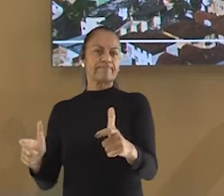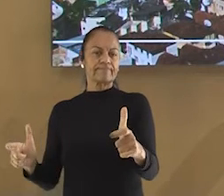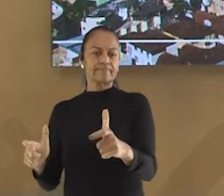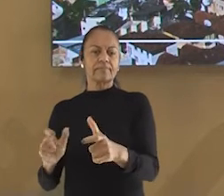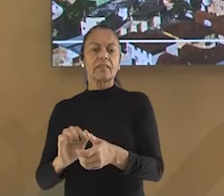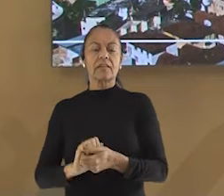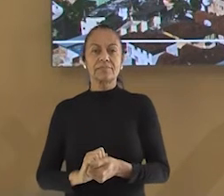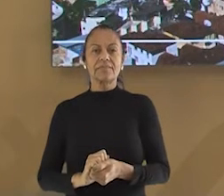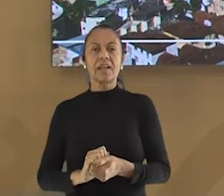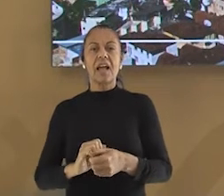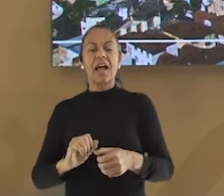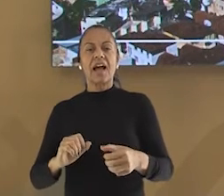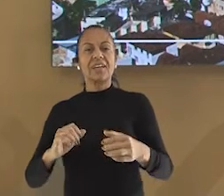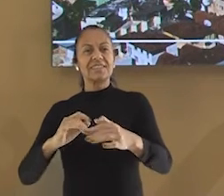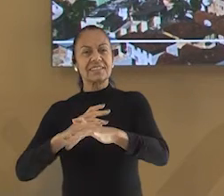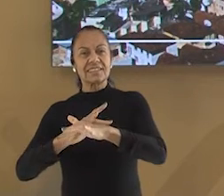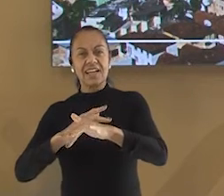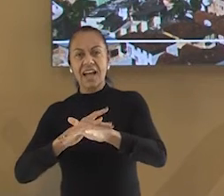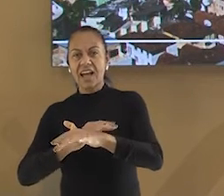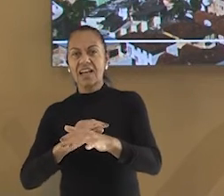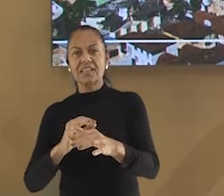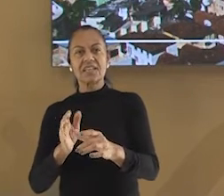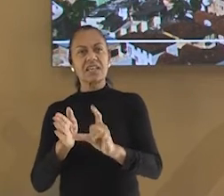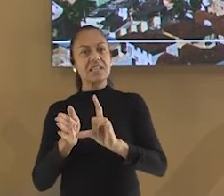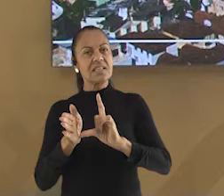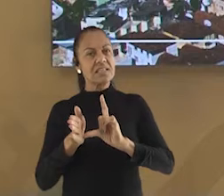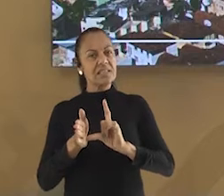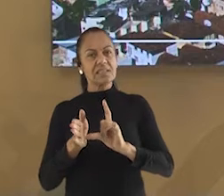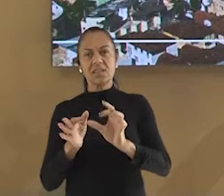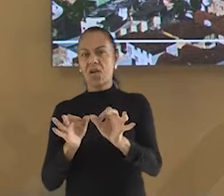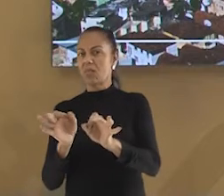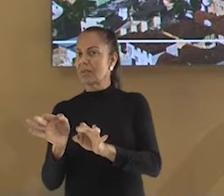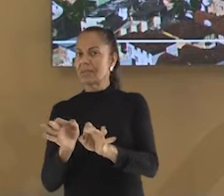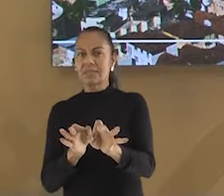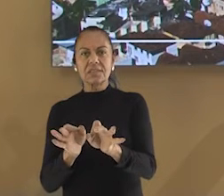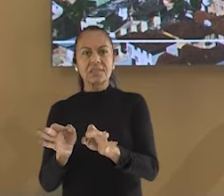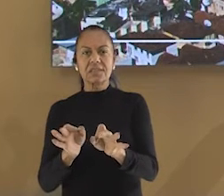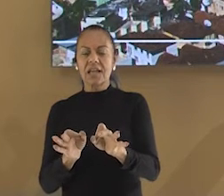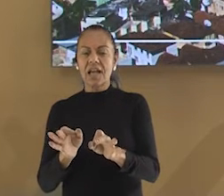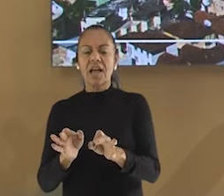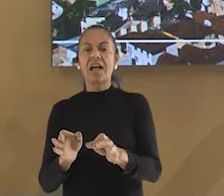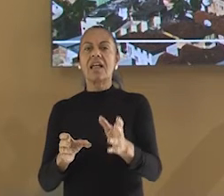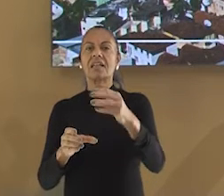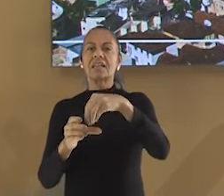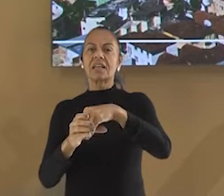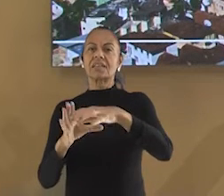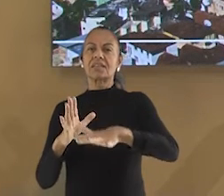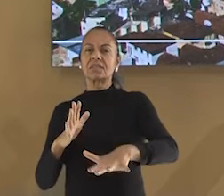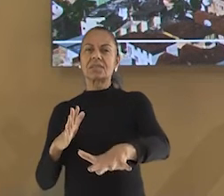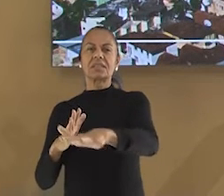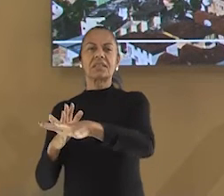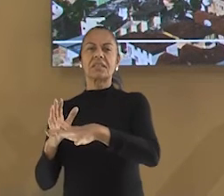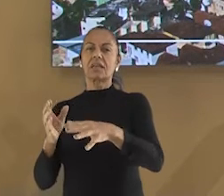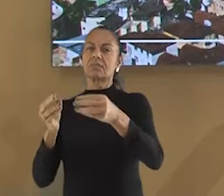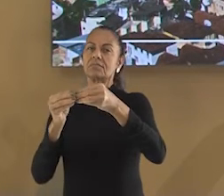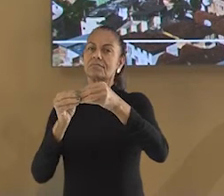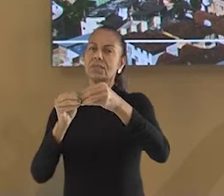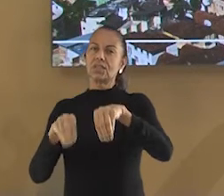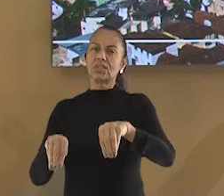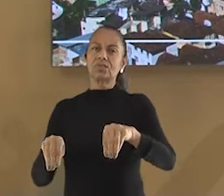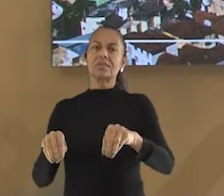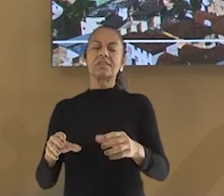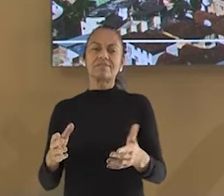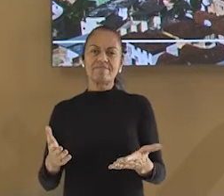pessoas. Cidades sem planejamento e sem infraestrutura podem resultar em diversos problemas sociais, que